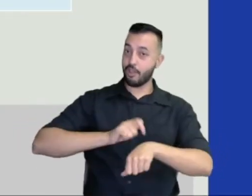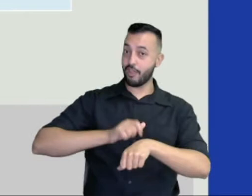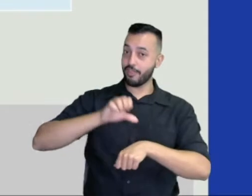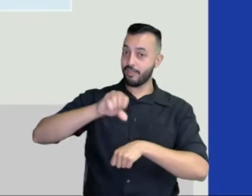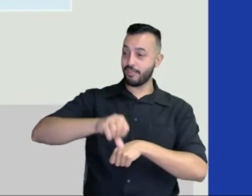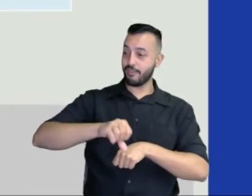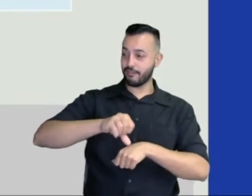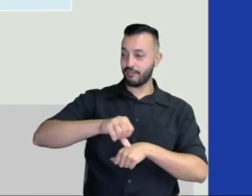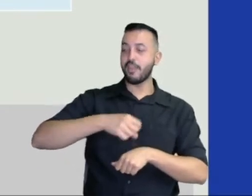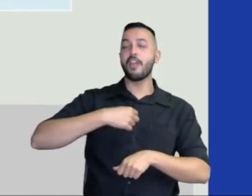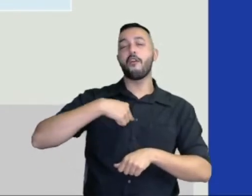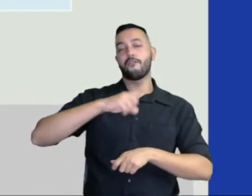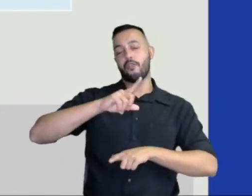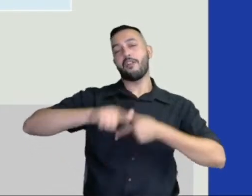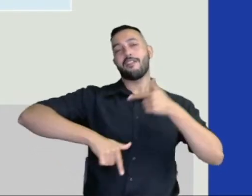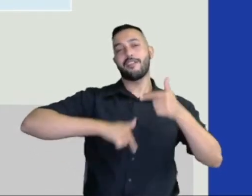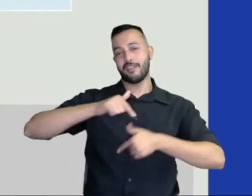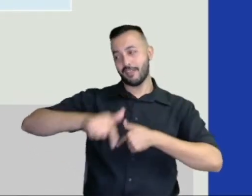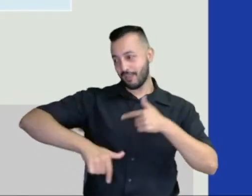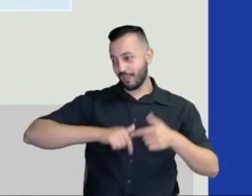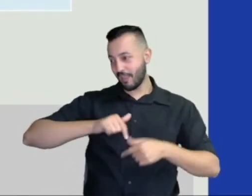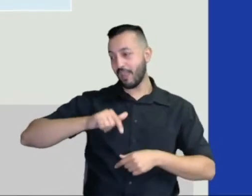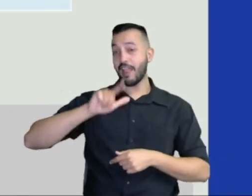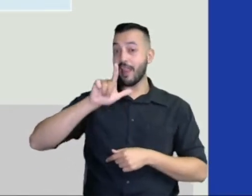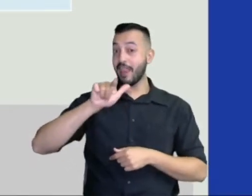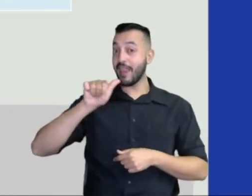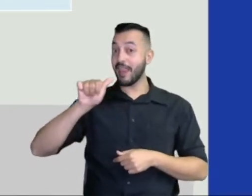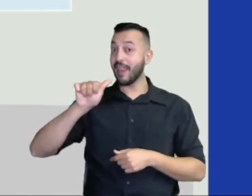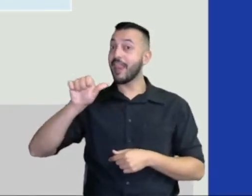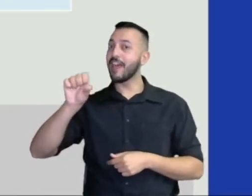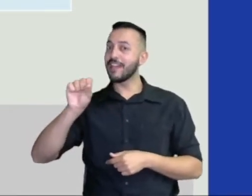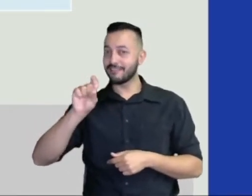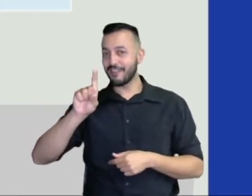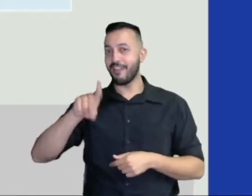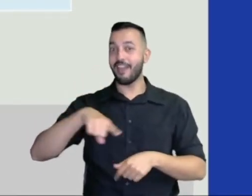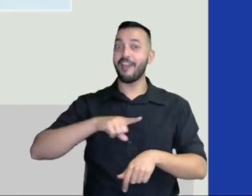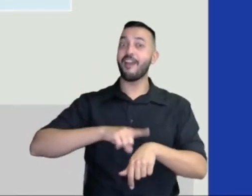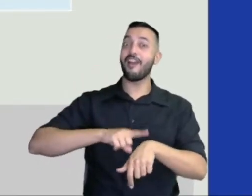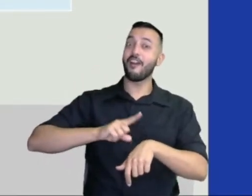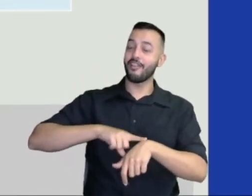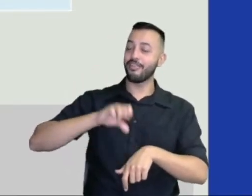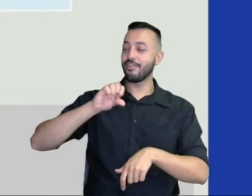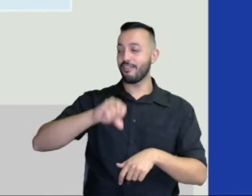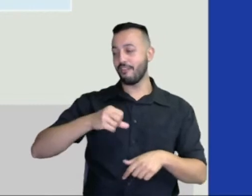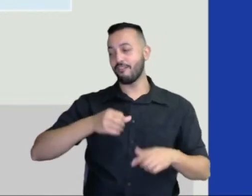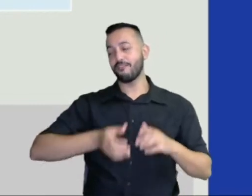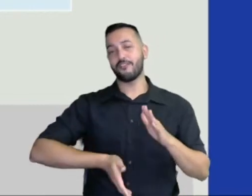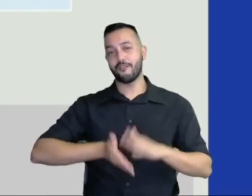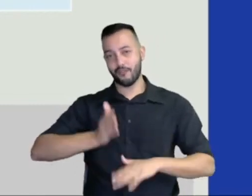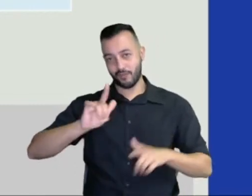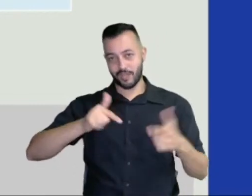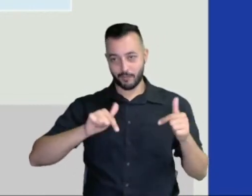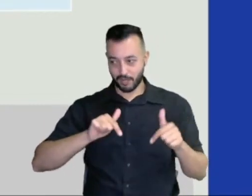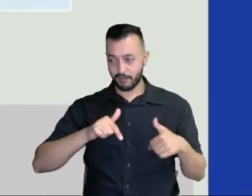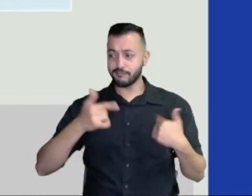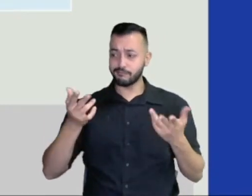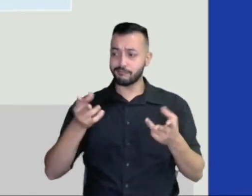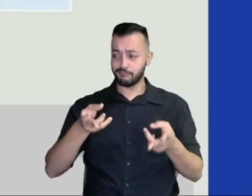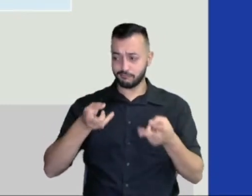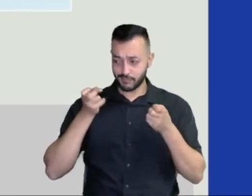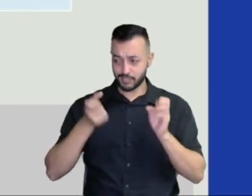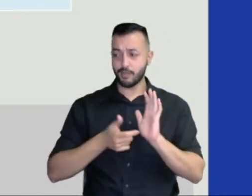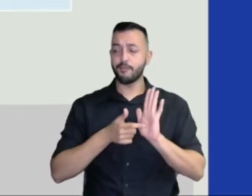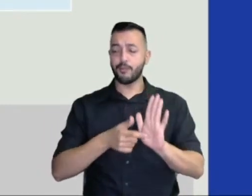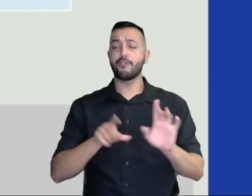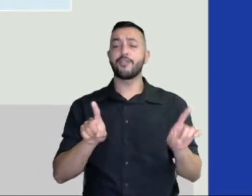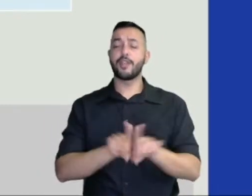9. Vou trabalhar às 9. E aí, ó, você pode perceber que isso mostra também